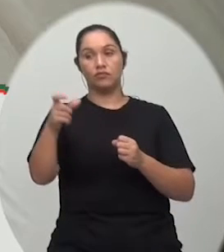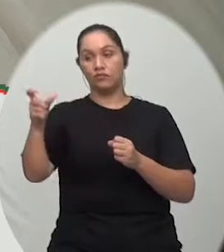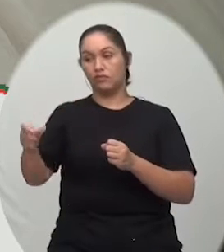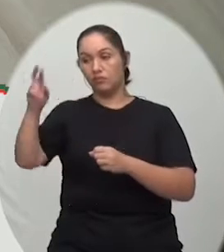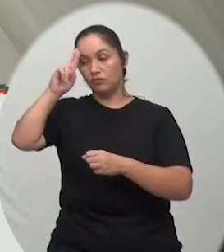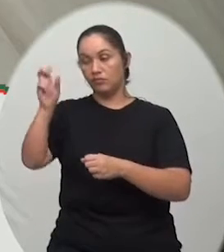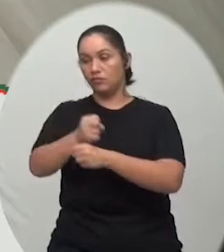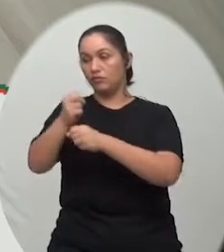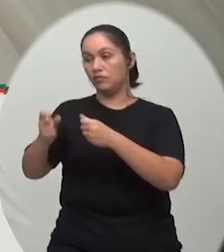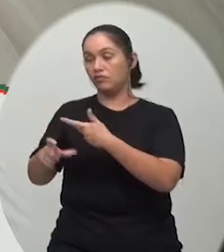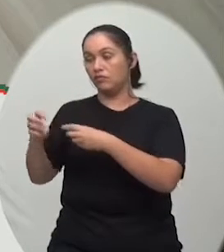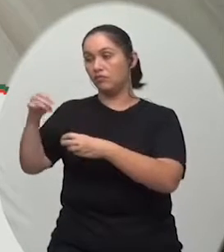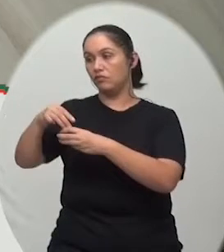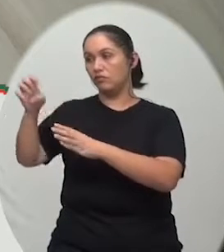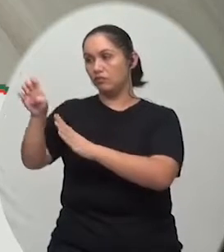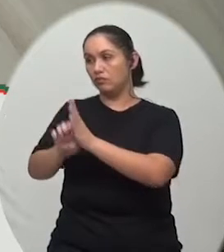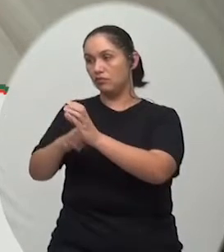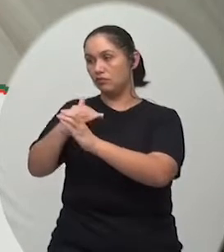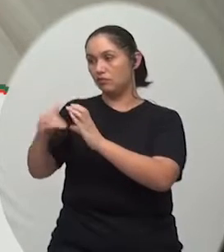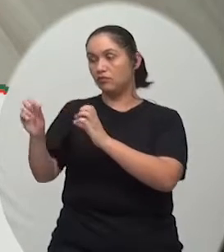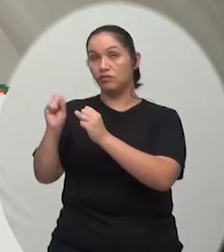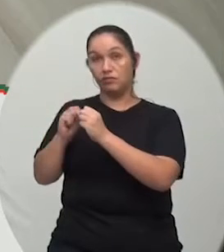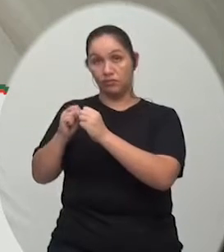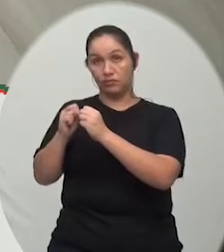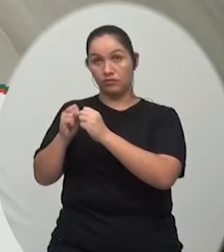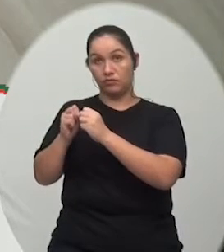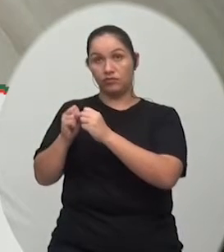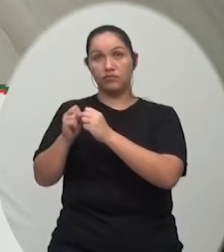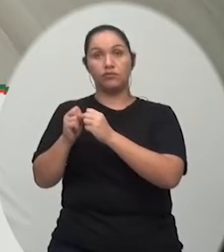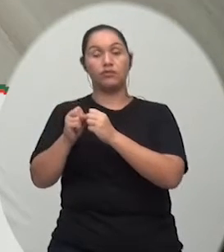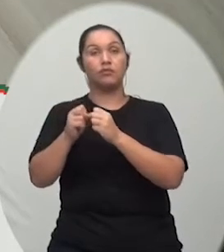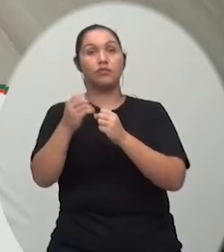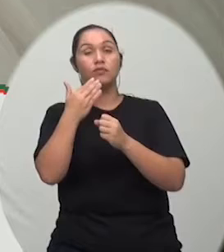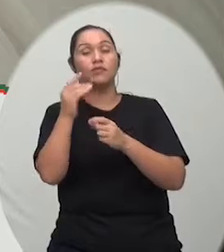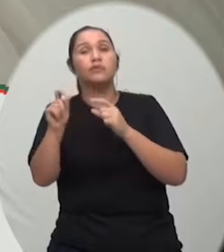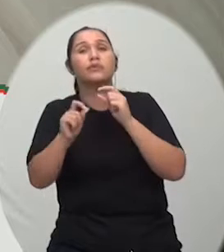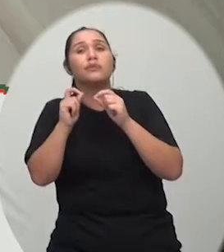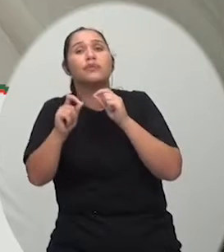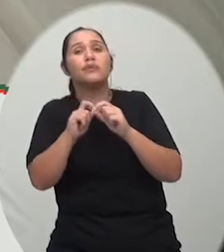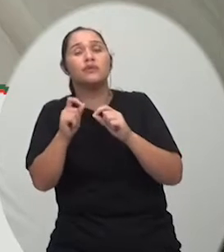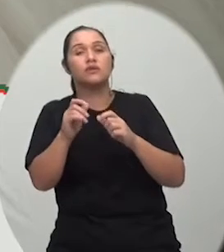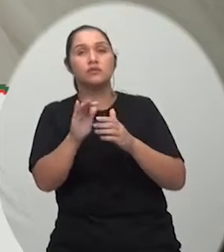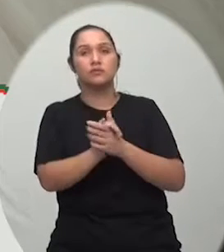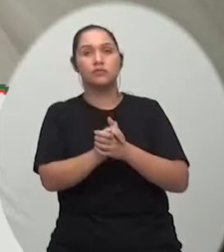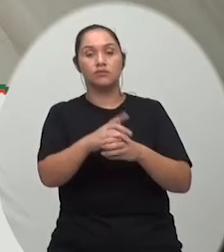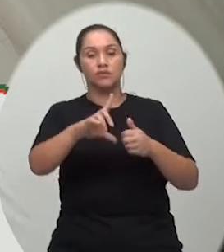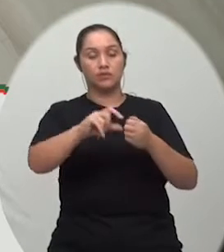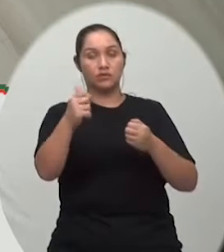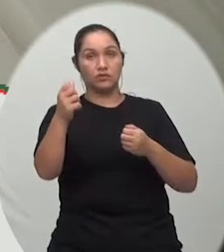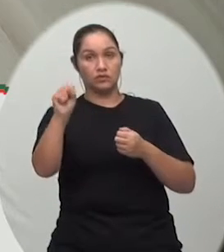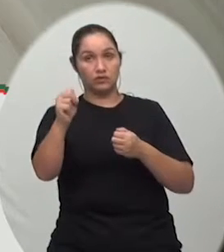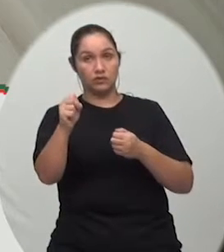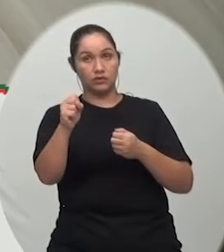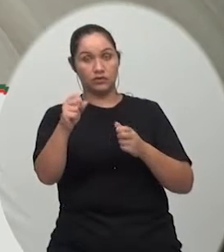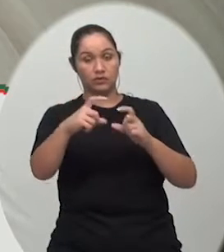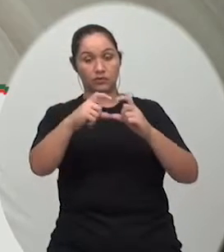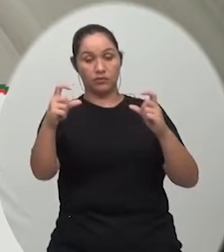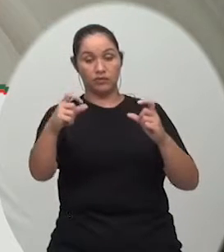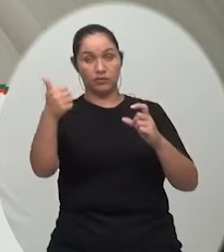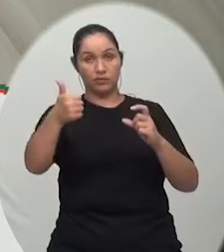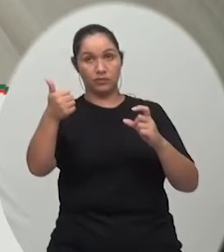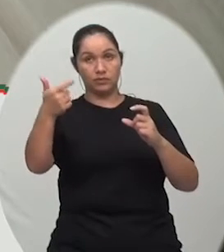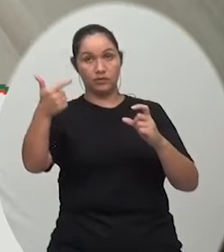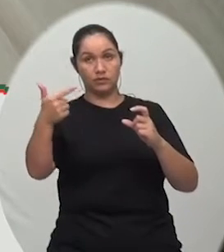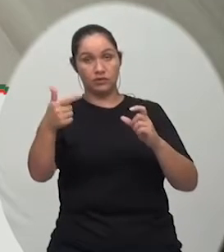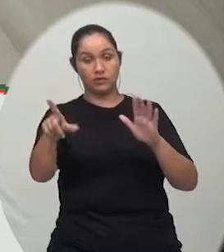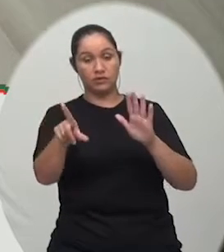ao chefe do Poder Executivo Municipal solicitando as seguintes informações sobre a aplicação do artigo 8º do parágrafos 1º e 2º da